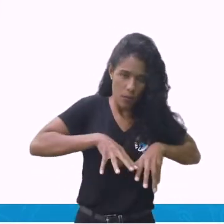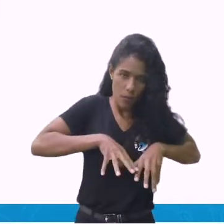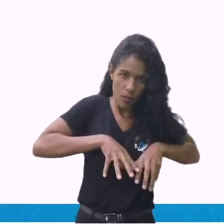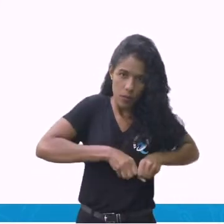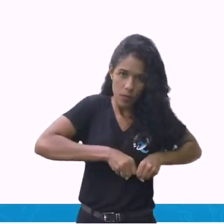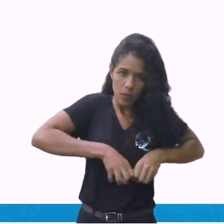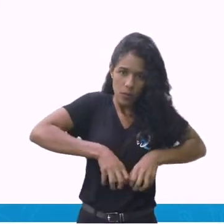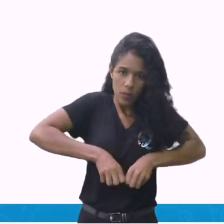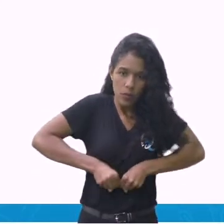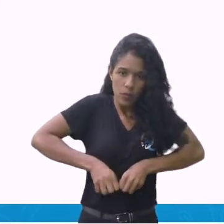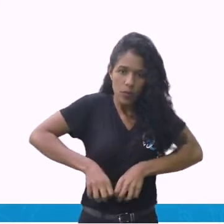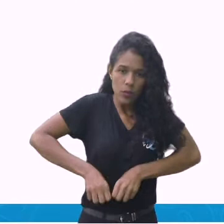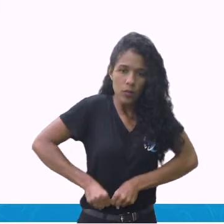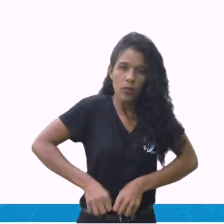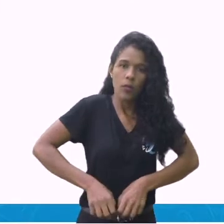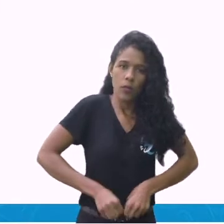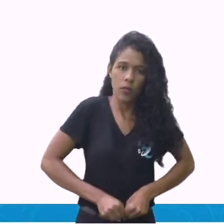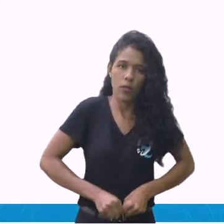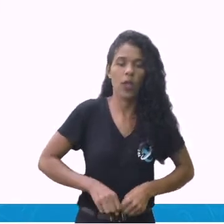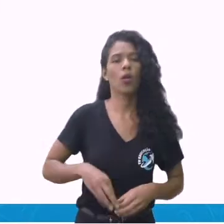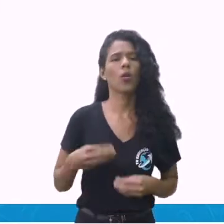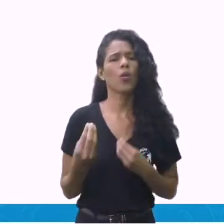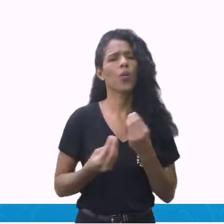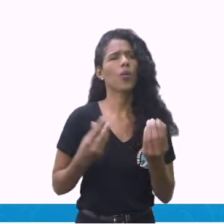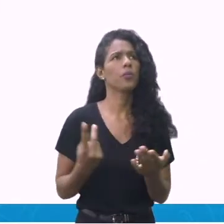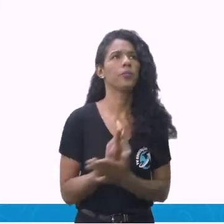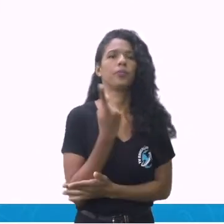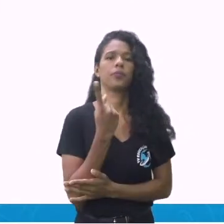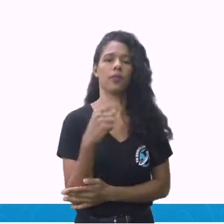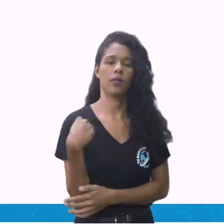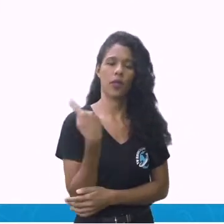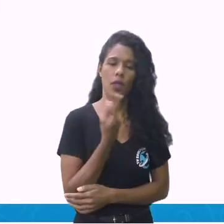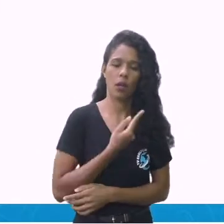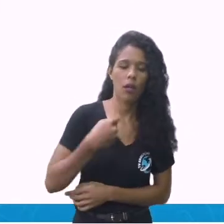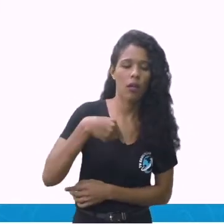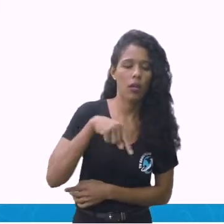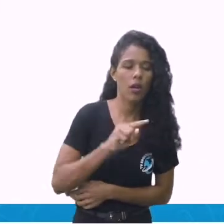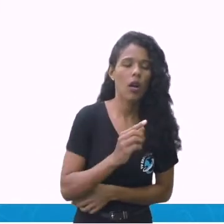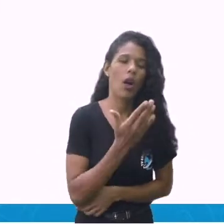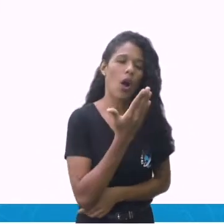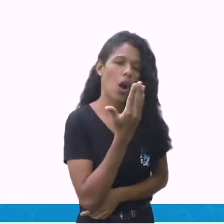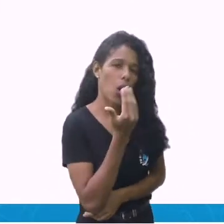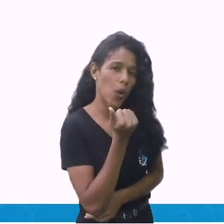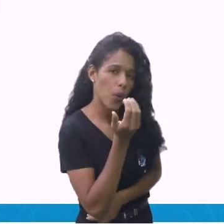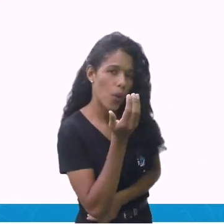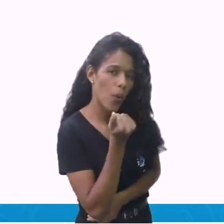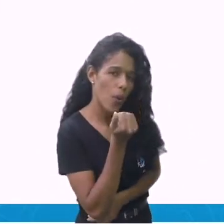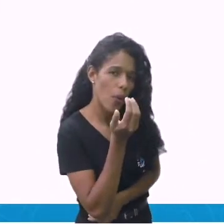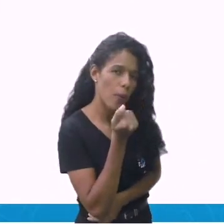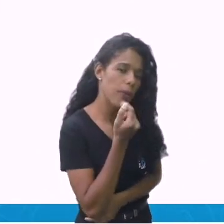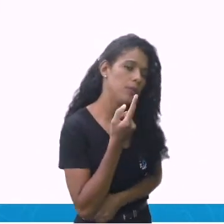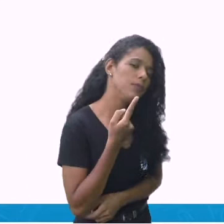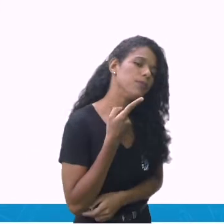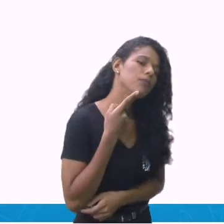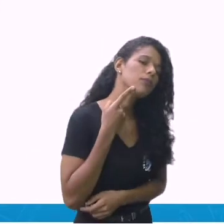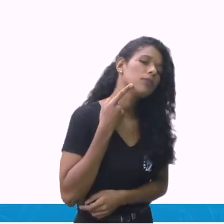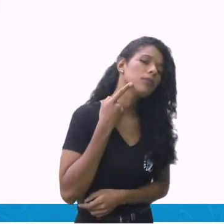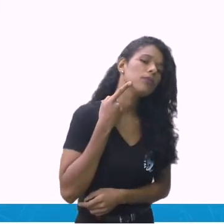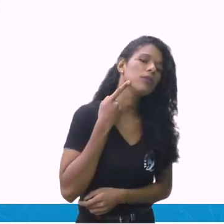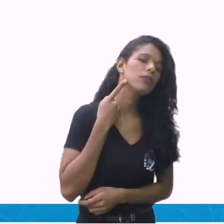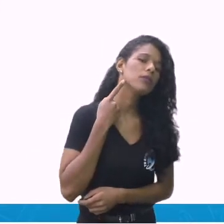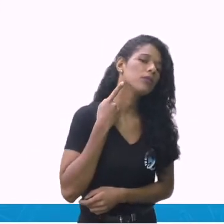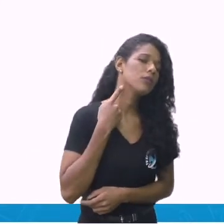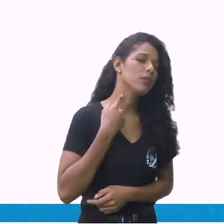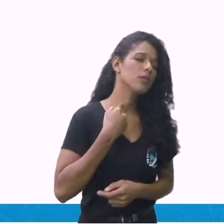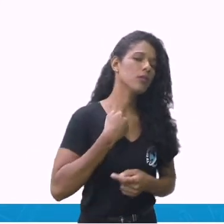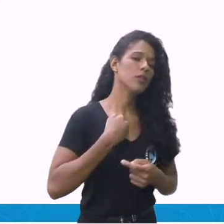O alimento entra aí, né, pela sua boca. E aí ele vai lá para o sistema digestório, que é essa parte toda